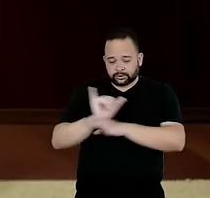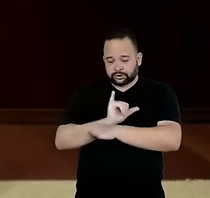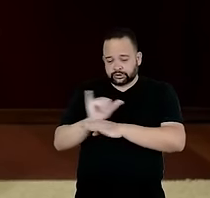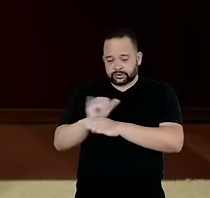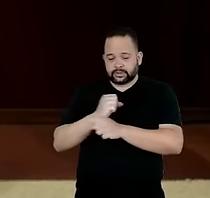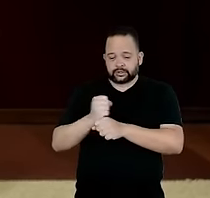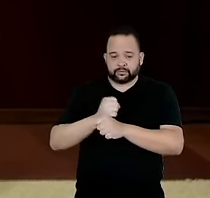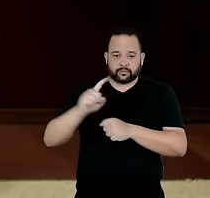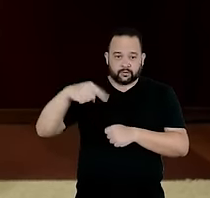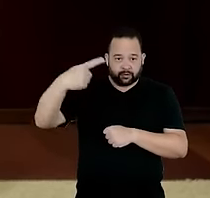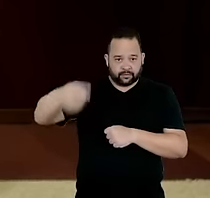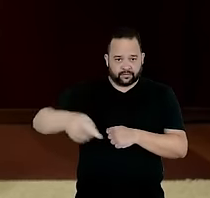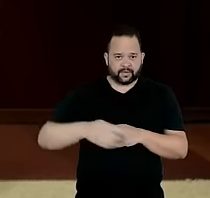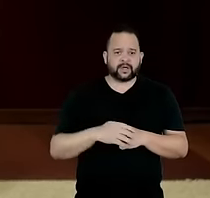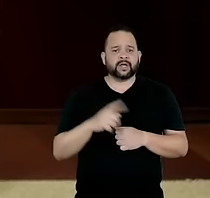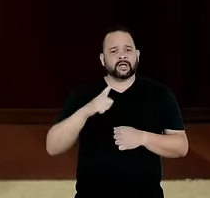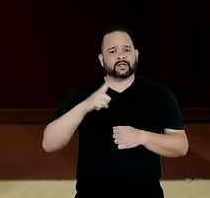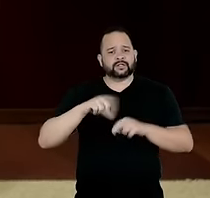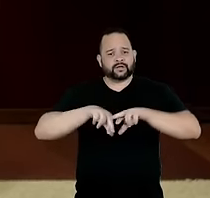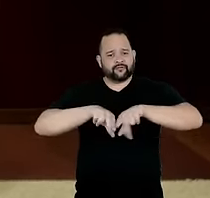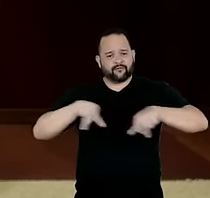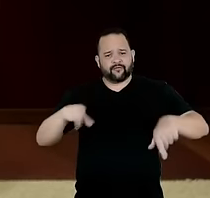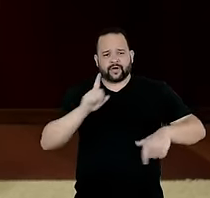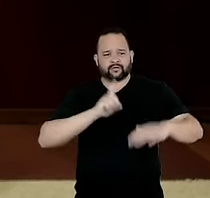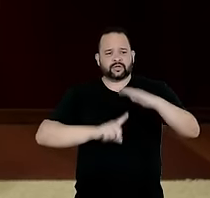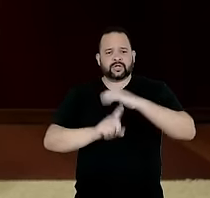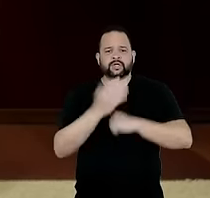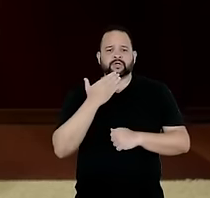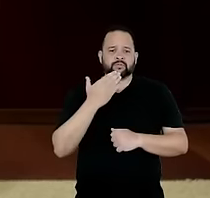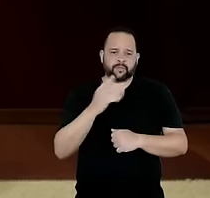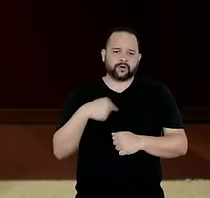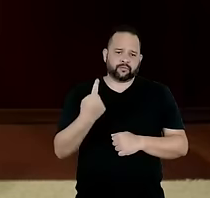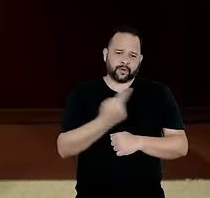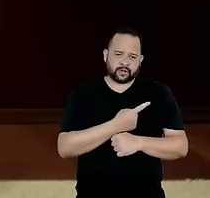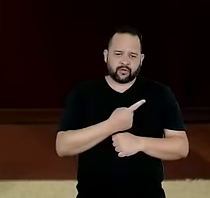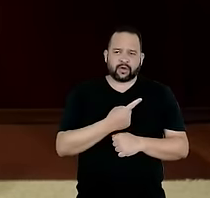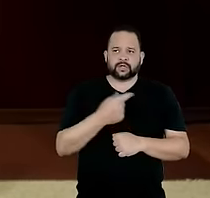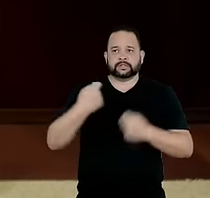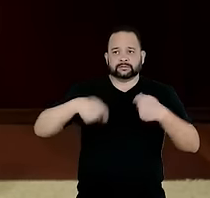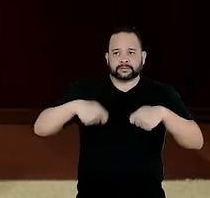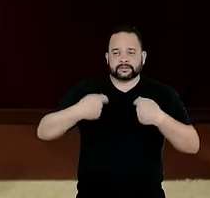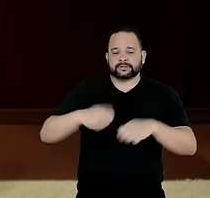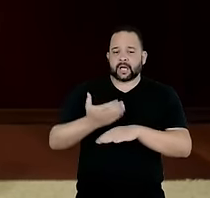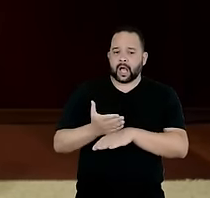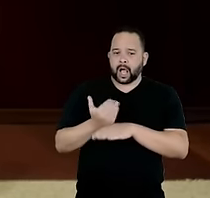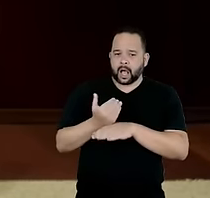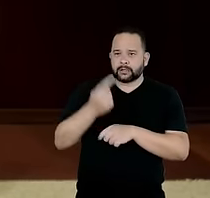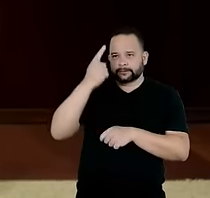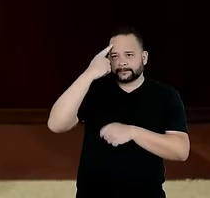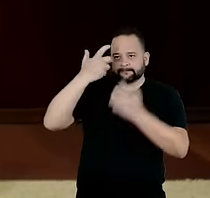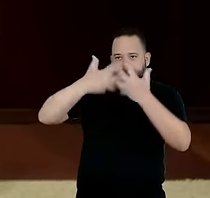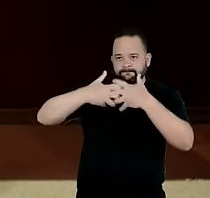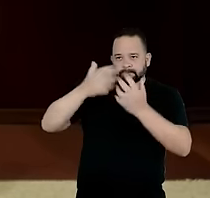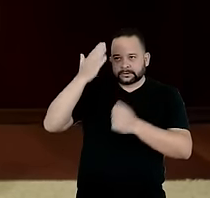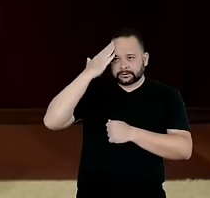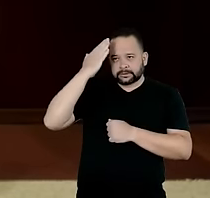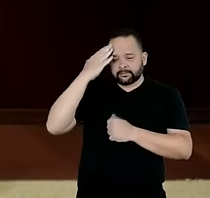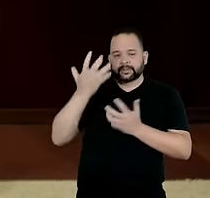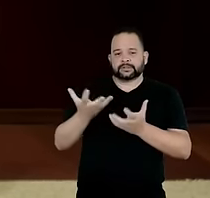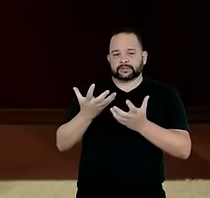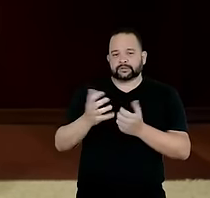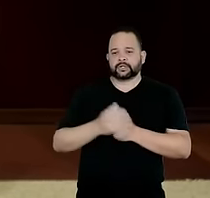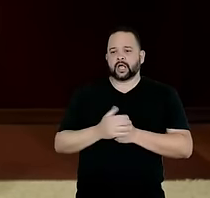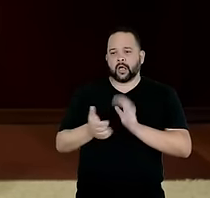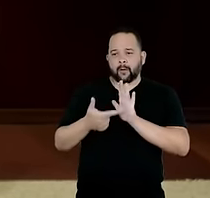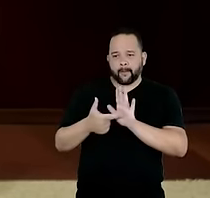final do ano a gente precisa ali eh ter uma ideia eh e a gente quer pavimentar isso para vocês do com relação ao que